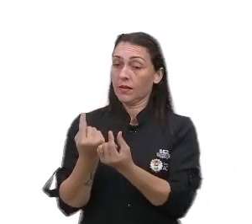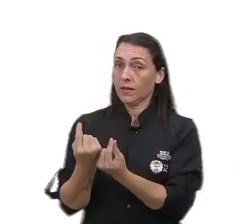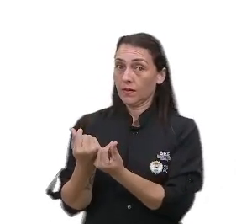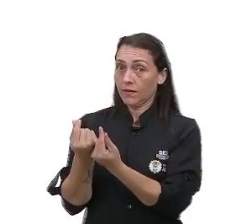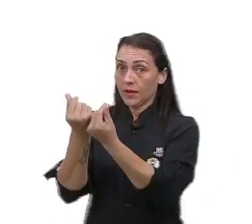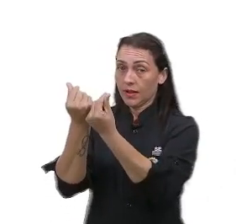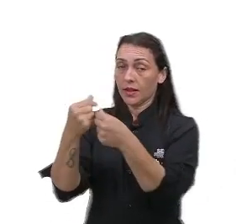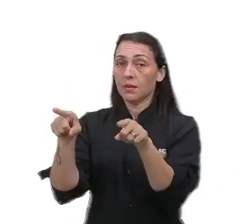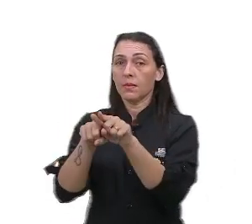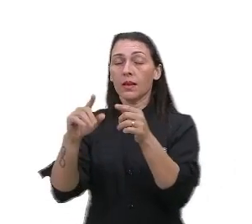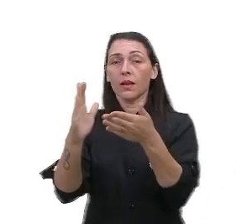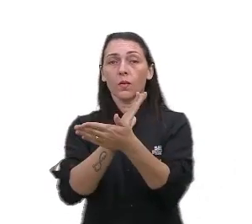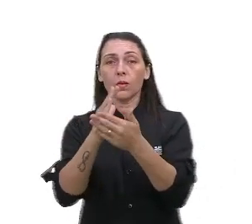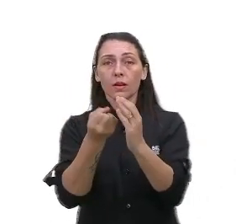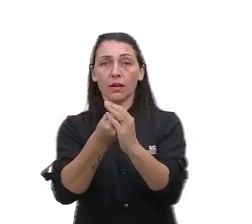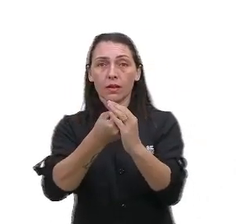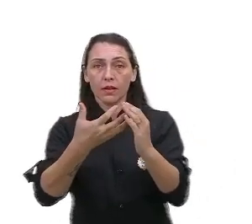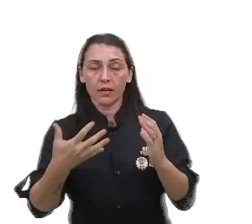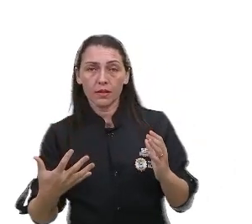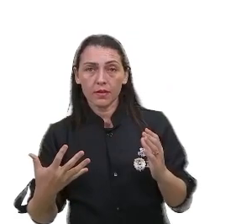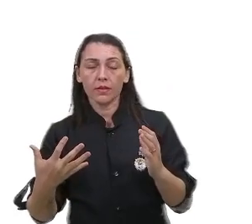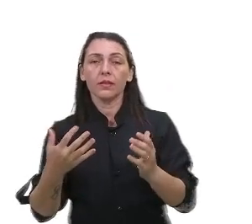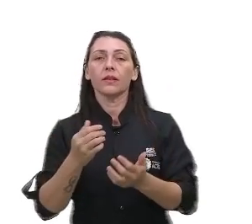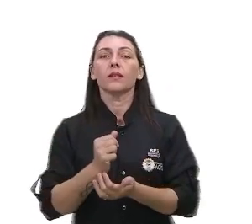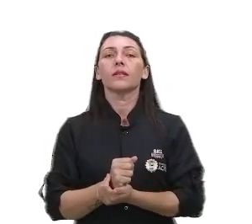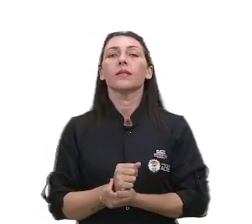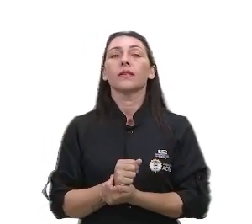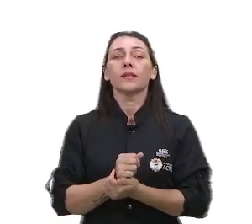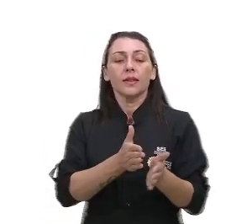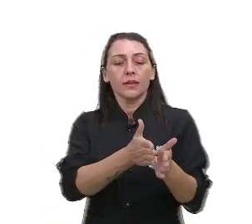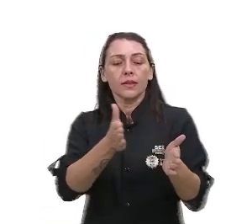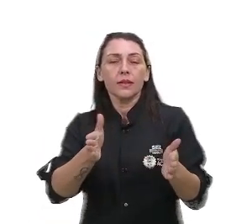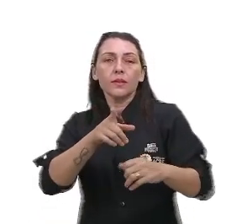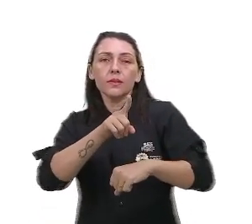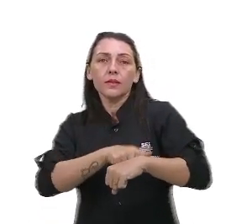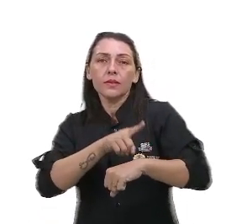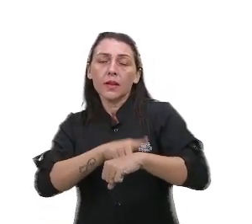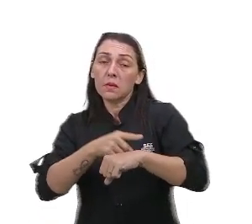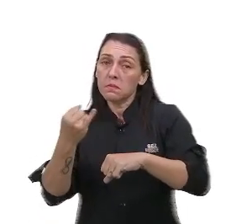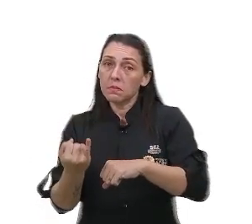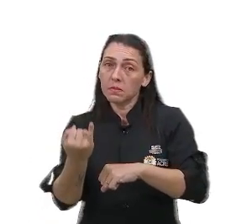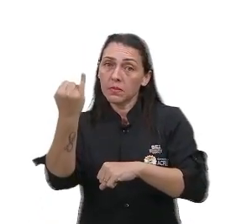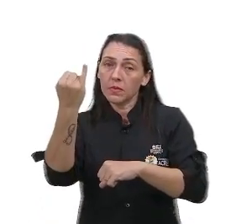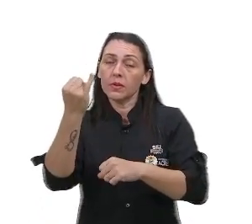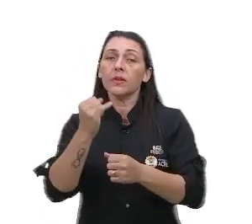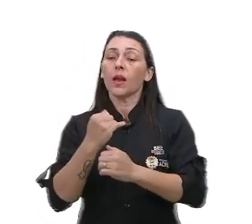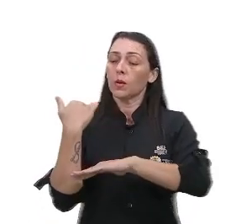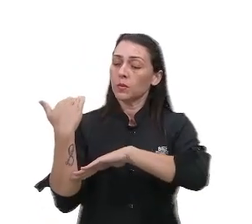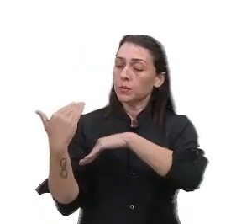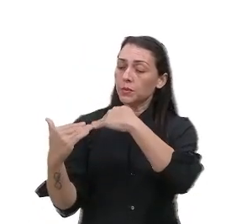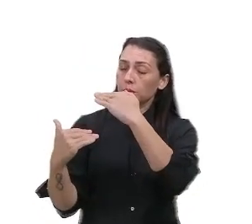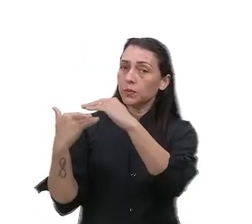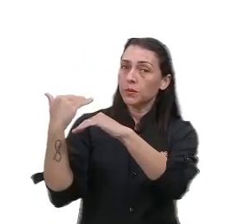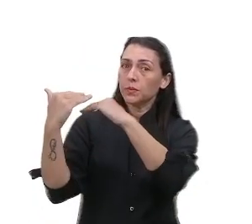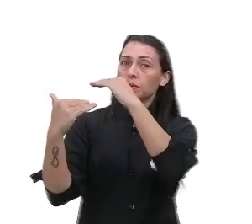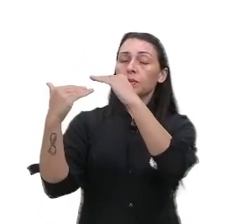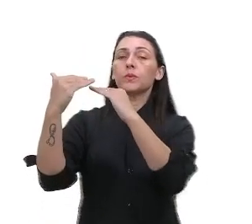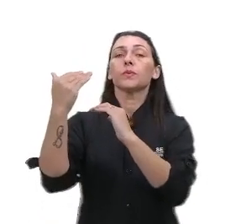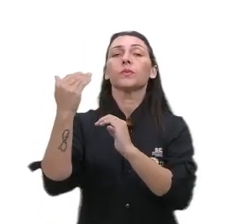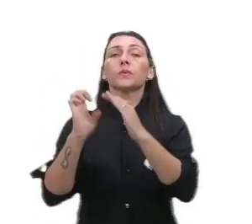e algumas características dessa fase do capitalismo muito importante, que é o desenvolvimento aí das